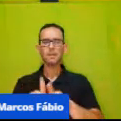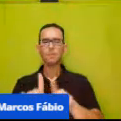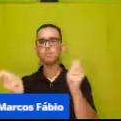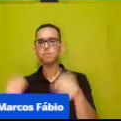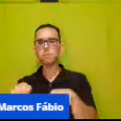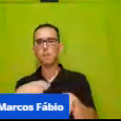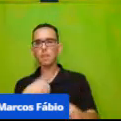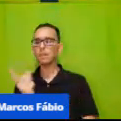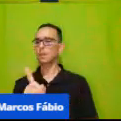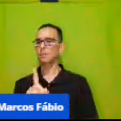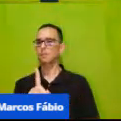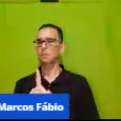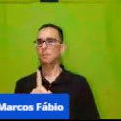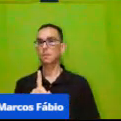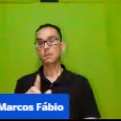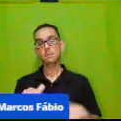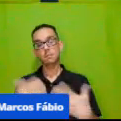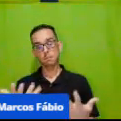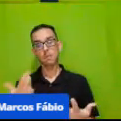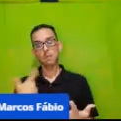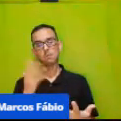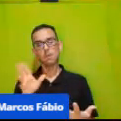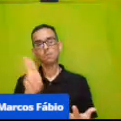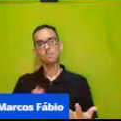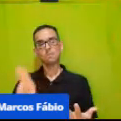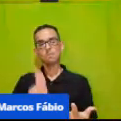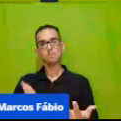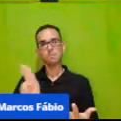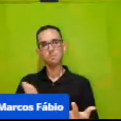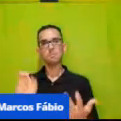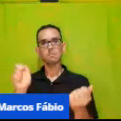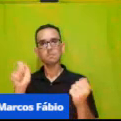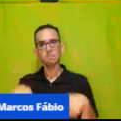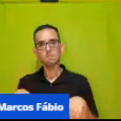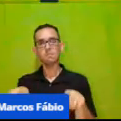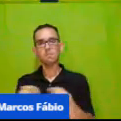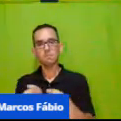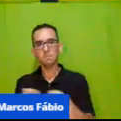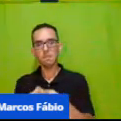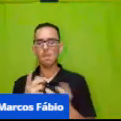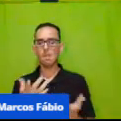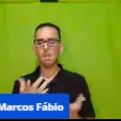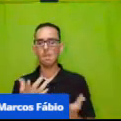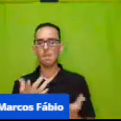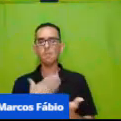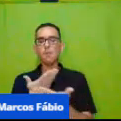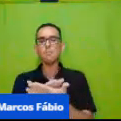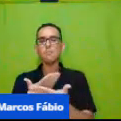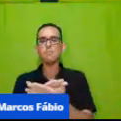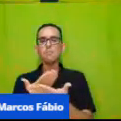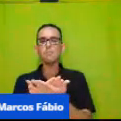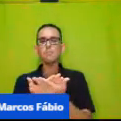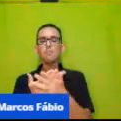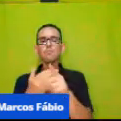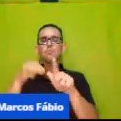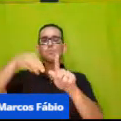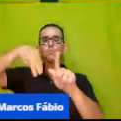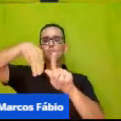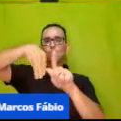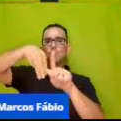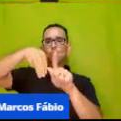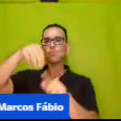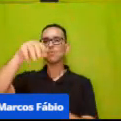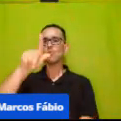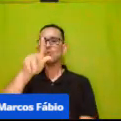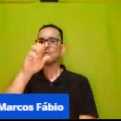é assim. Então, eu já me utilizei também de uma aula no Google Meet, mas assim, eu tenho optado muito